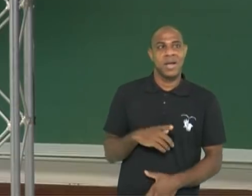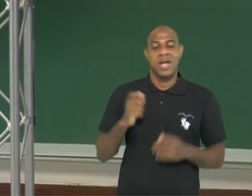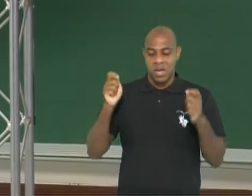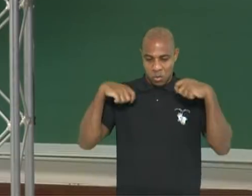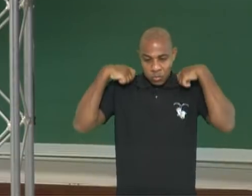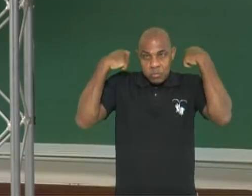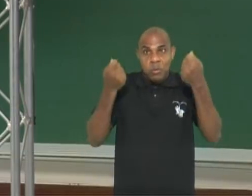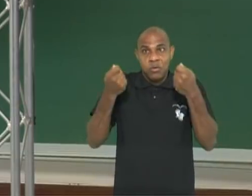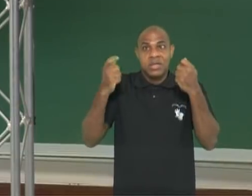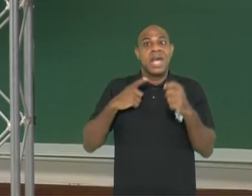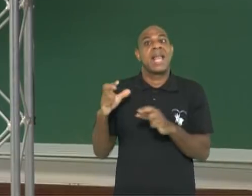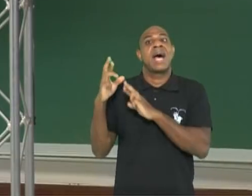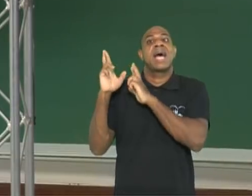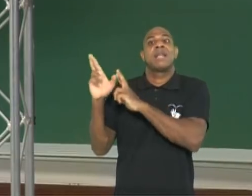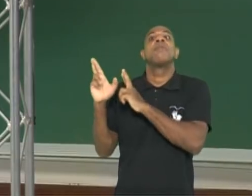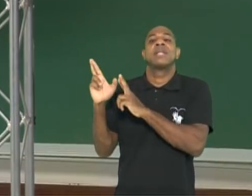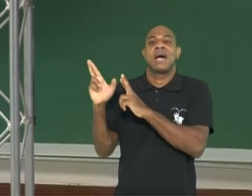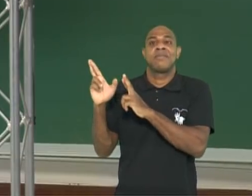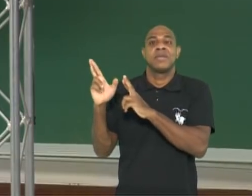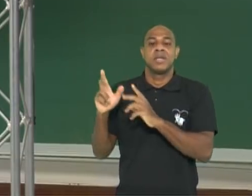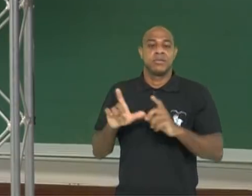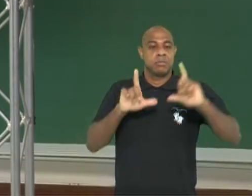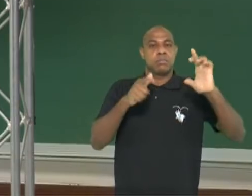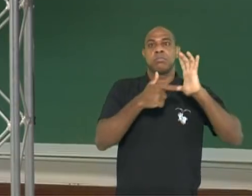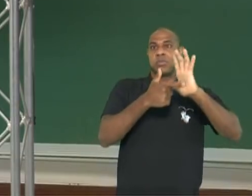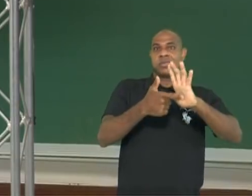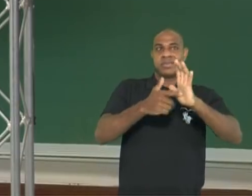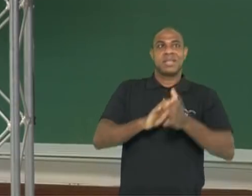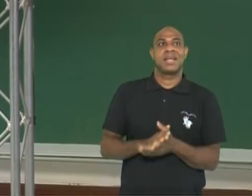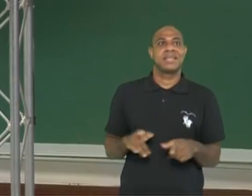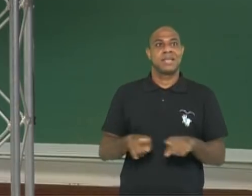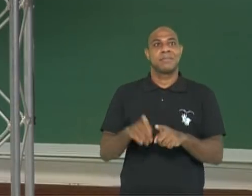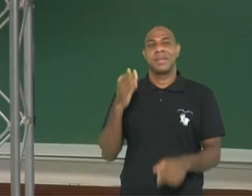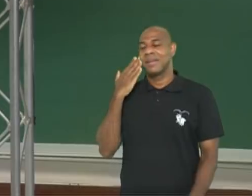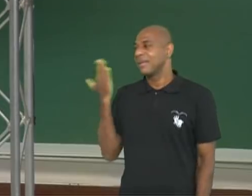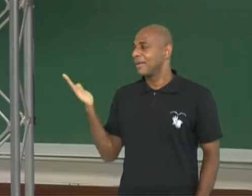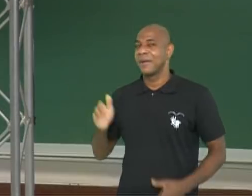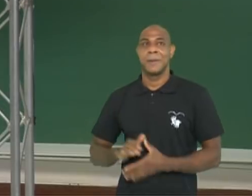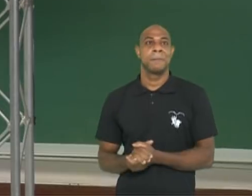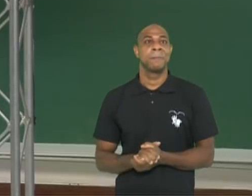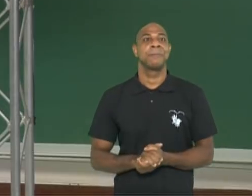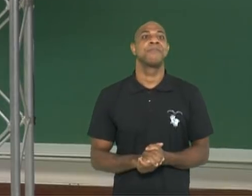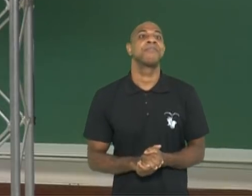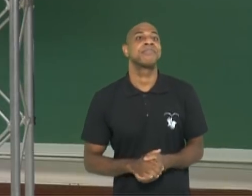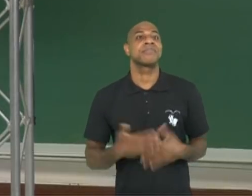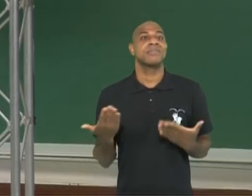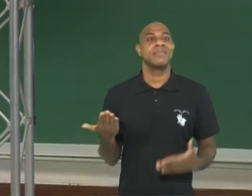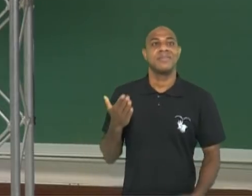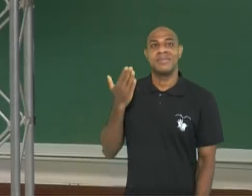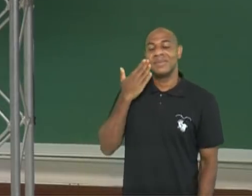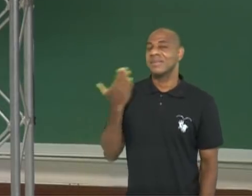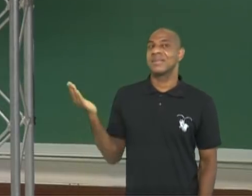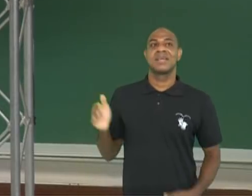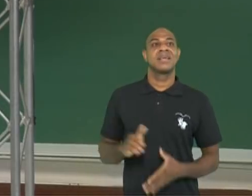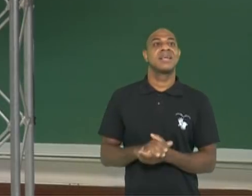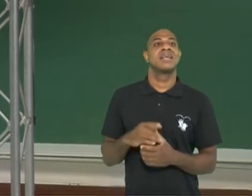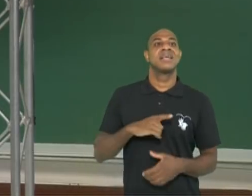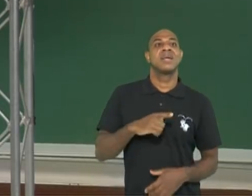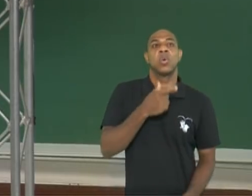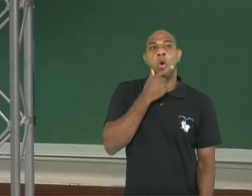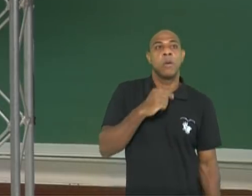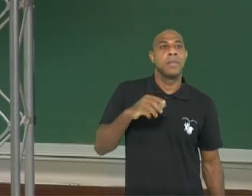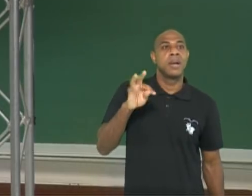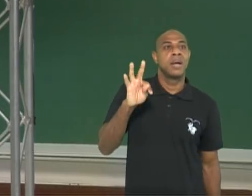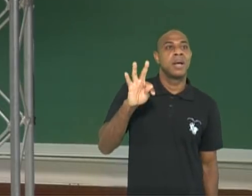horas da tarde. Ou, muito interessante, inclusive, que o historiador Thompson, um historiador inglês, ele até comenta, olha, os relógios de